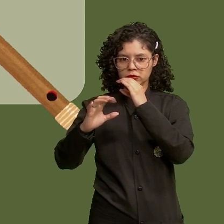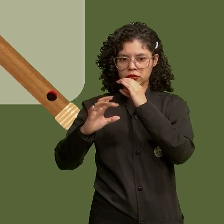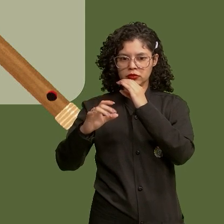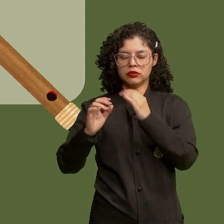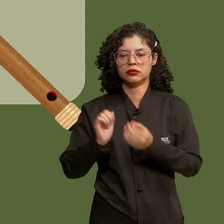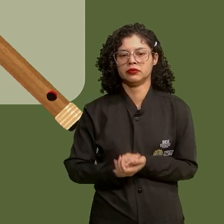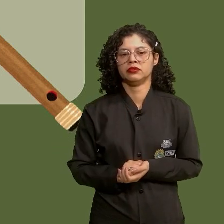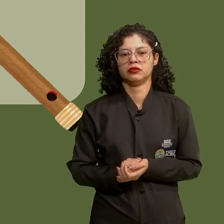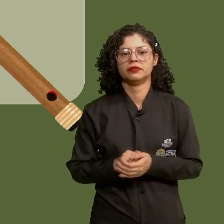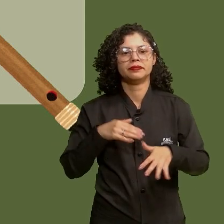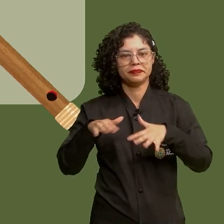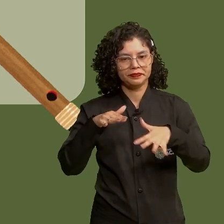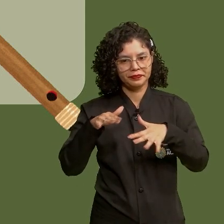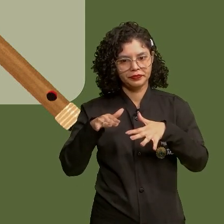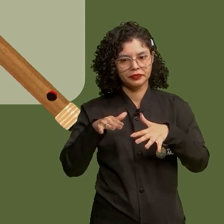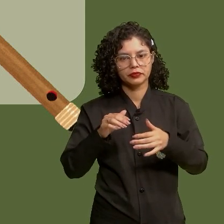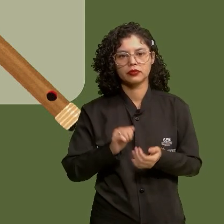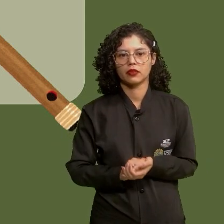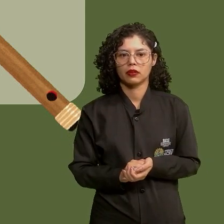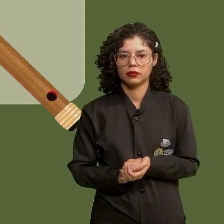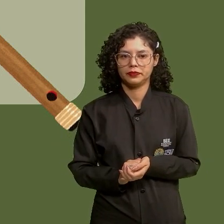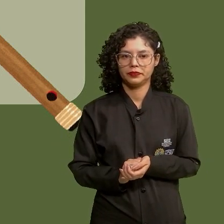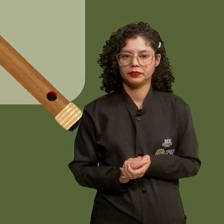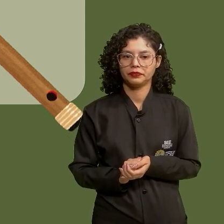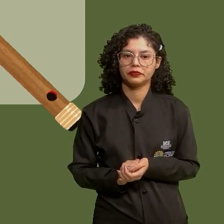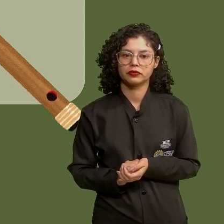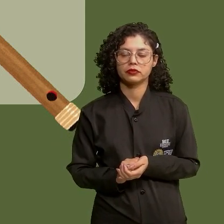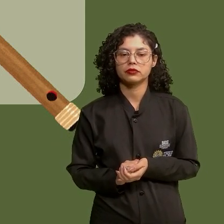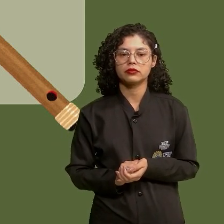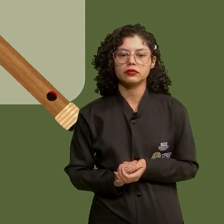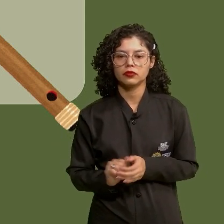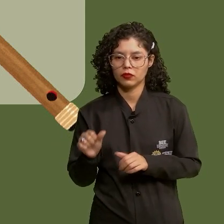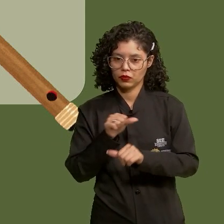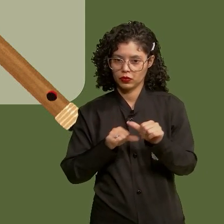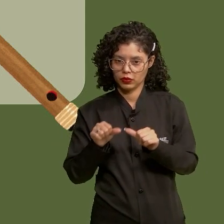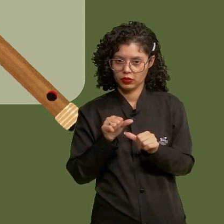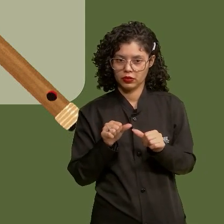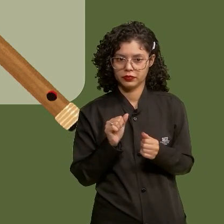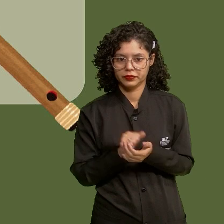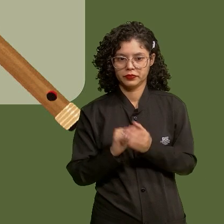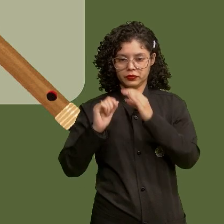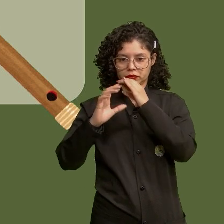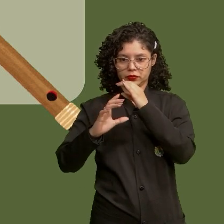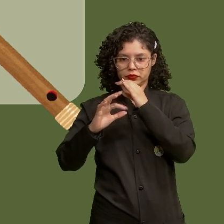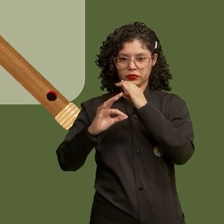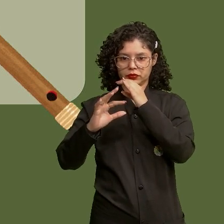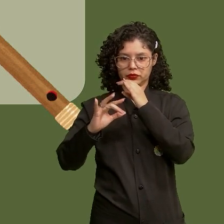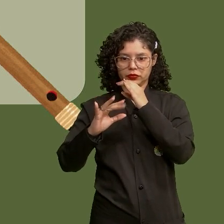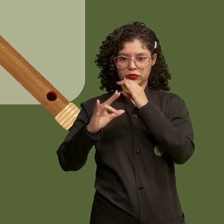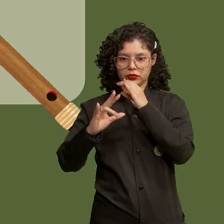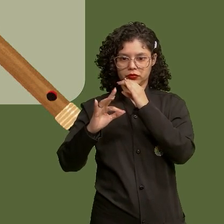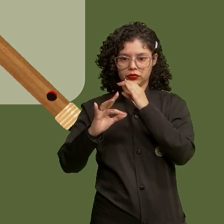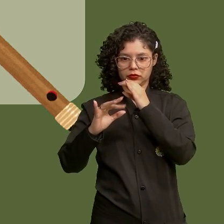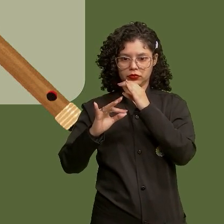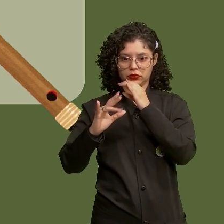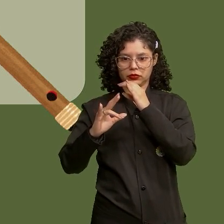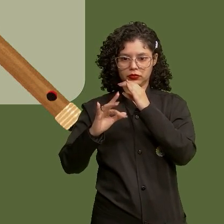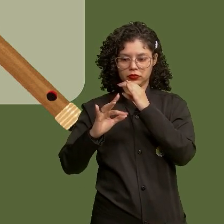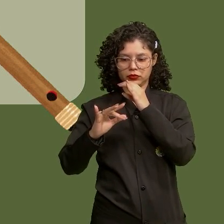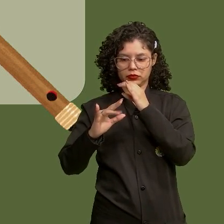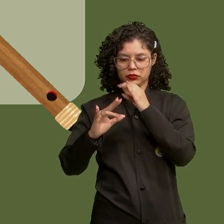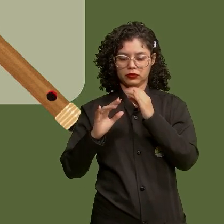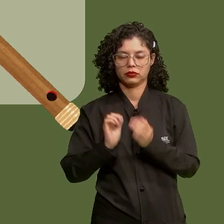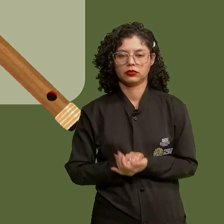que permite vibrar e ela possui válvulas para mudar as notas. Você vai apertando essas válvulas e à medida que você